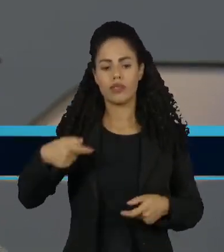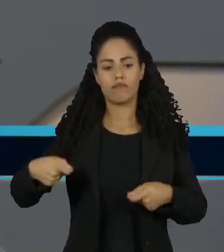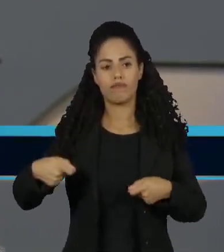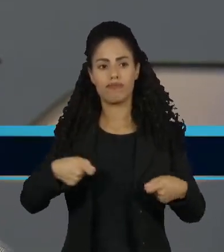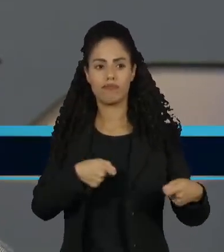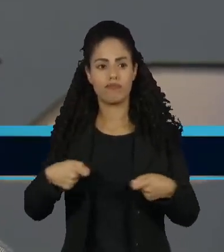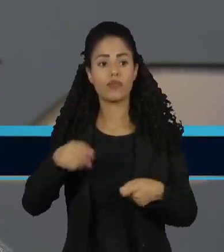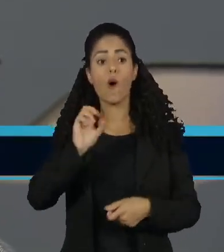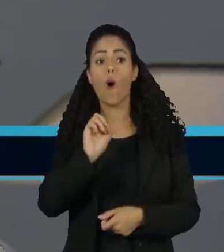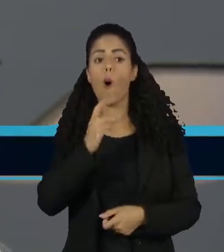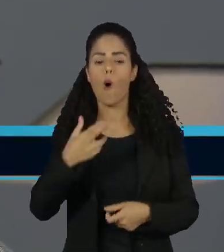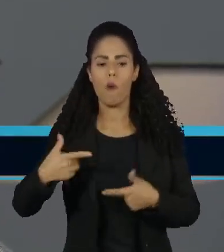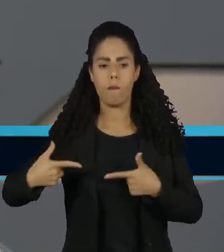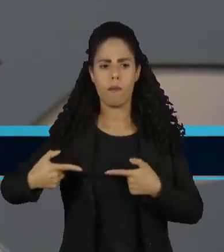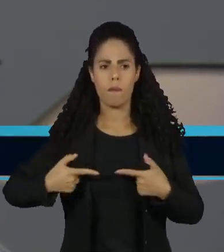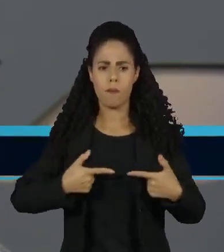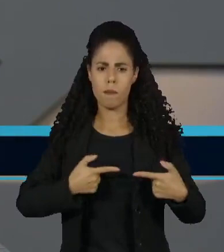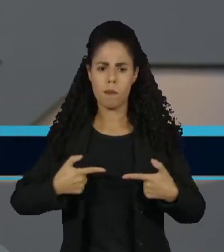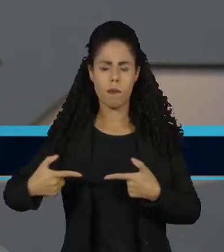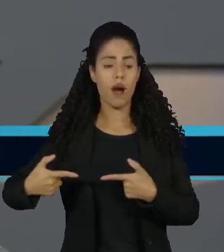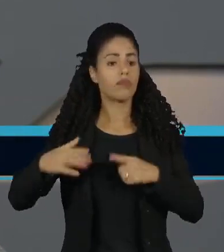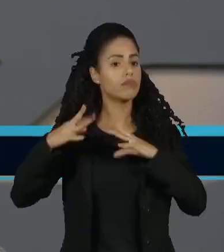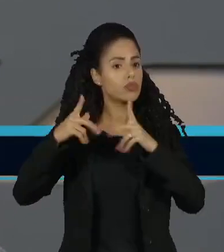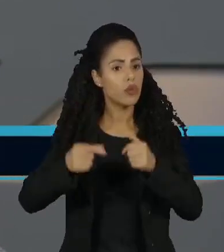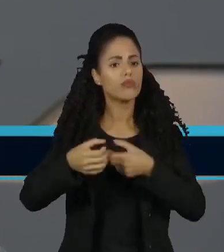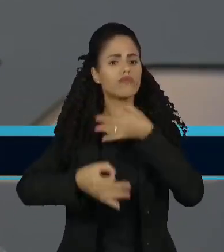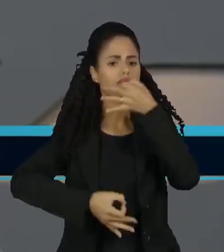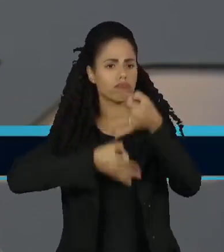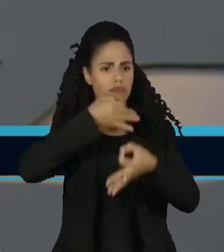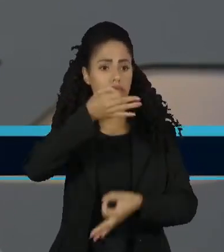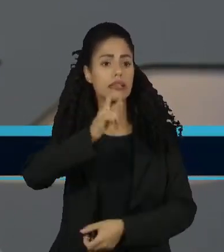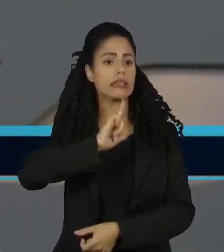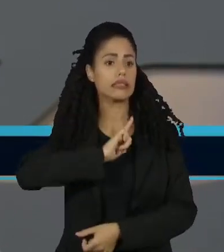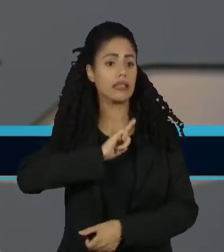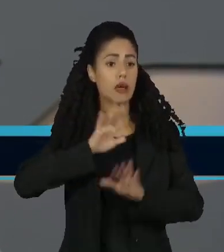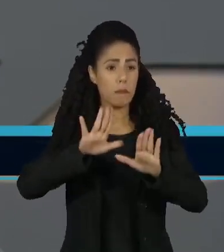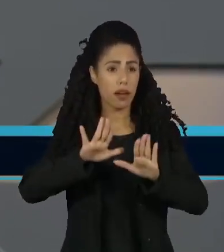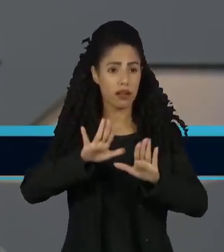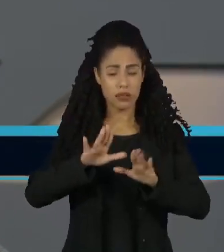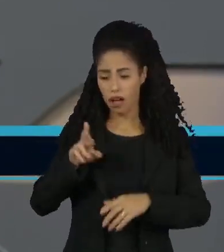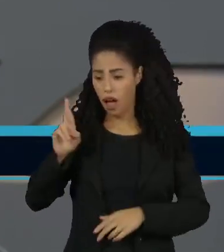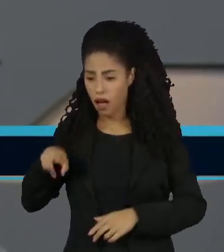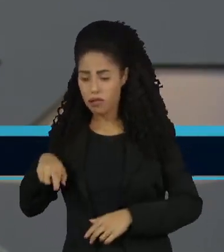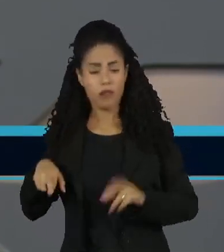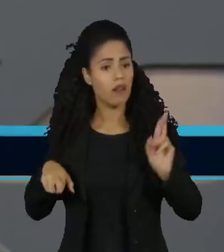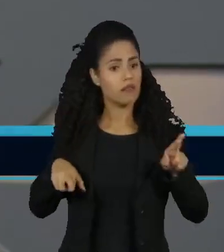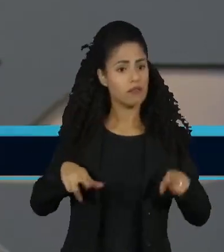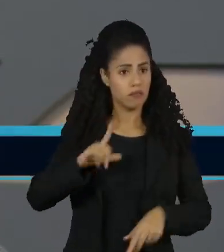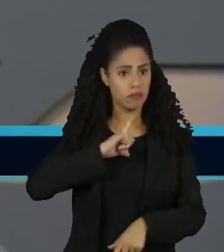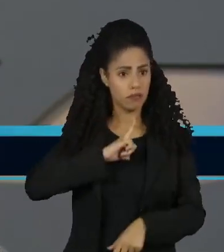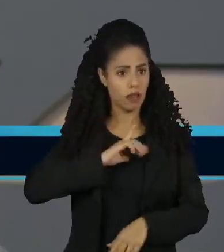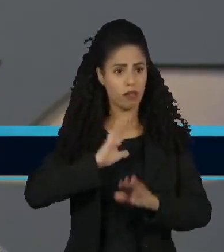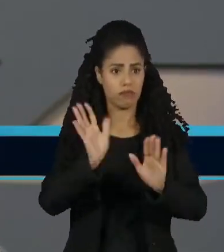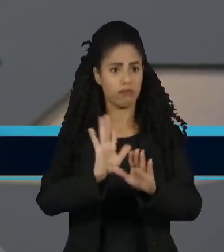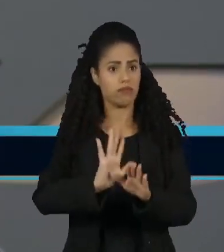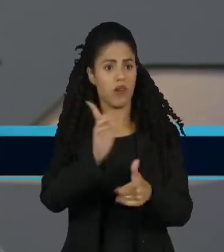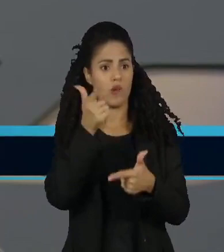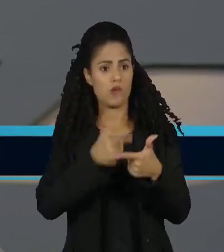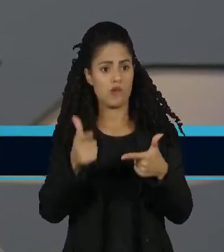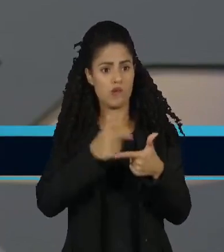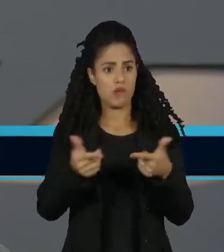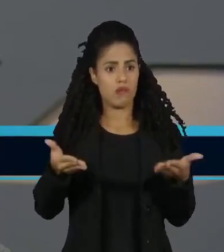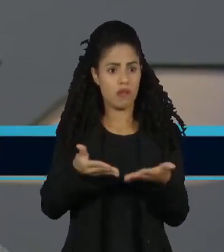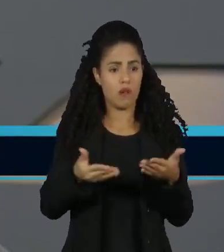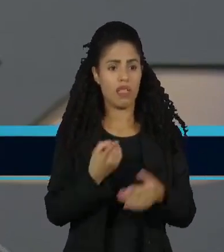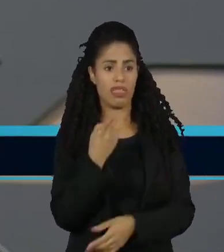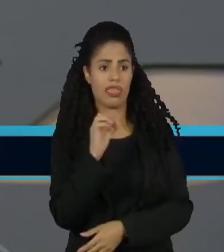todos têm argumentos e, no fundo, quase ninguém tem razão. Quer dizer, o resultado é trágico, 10 mil